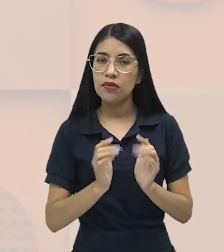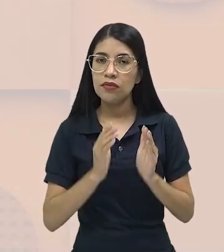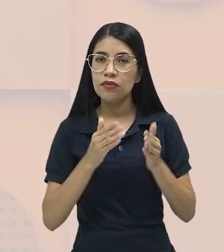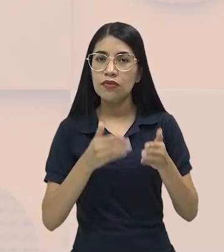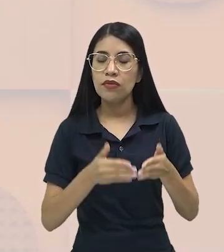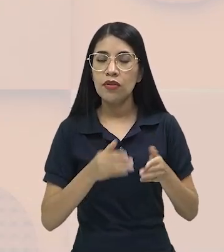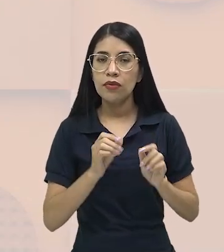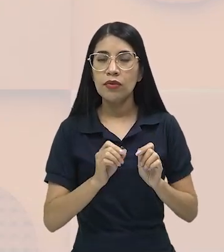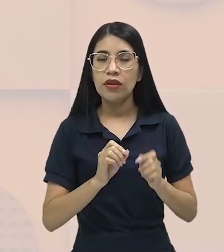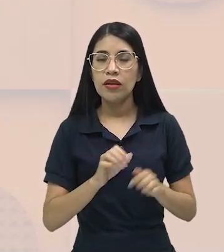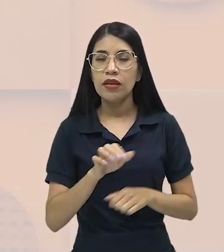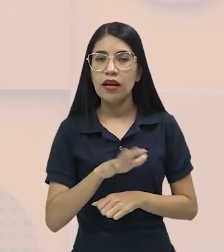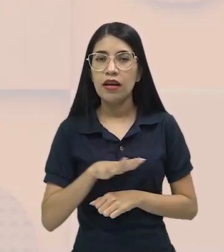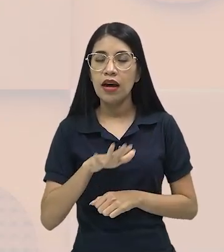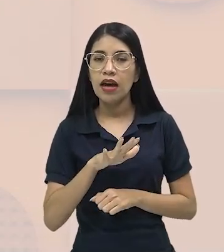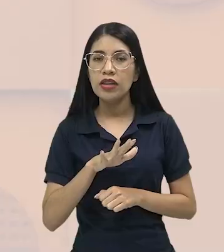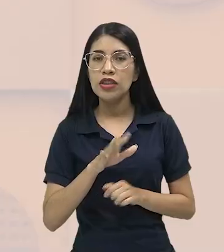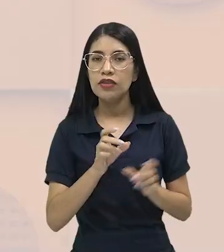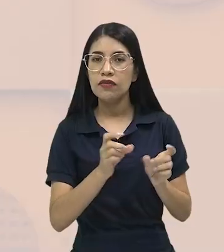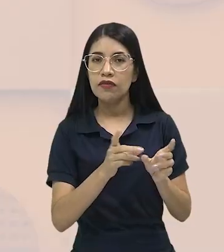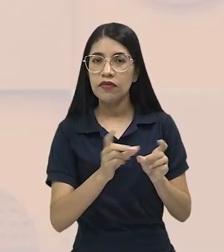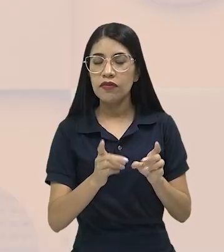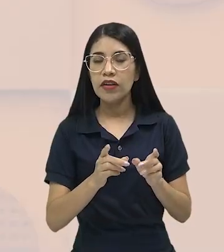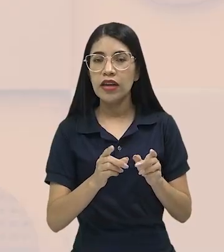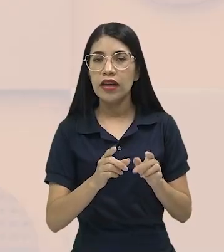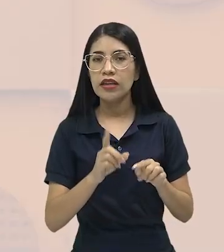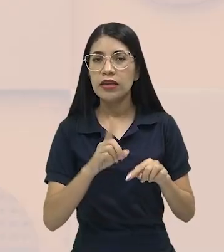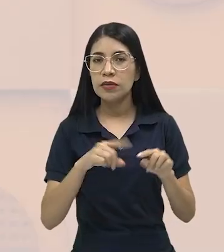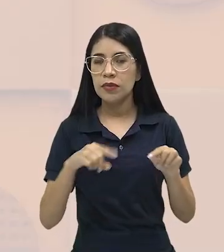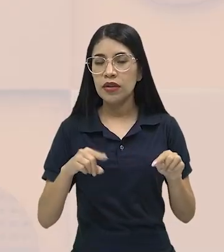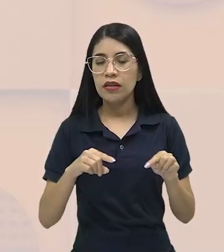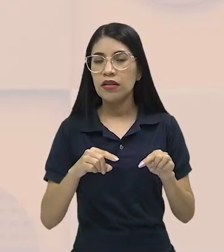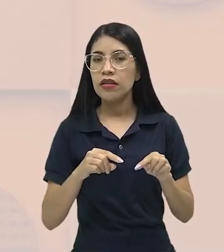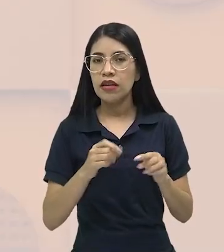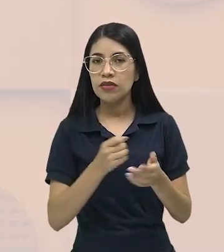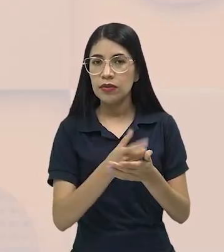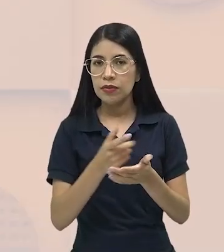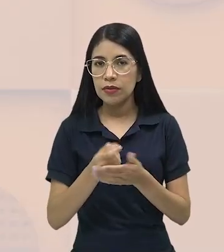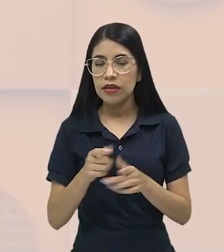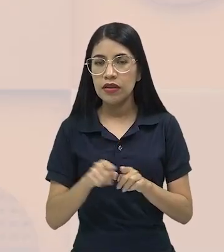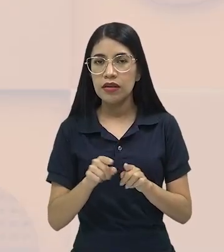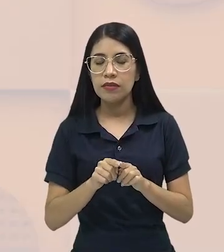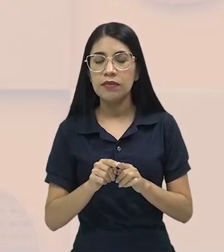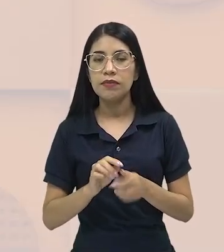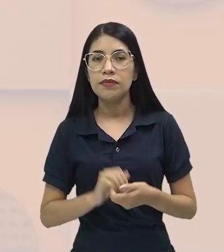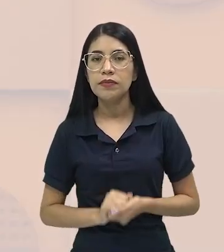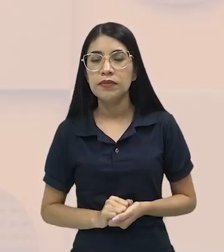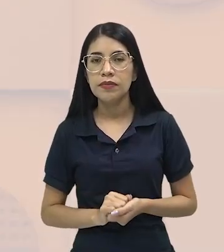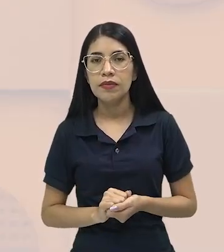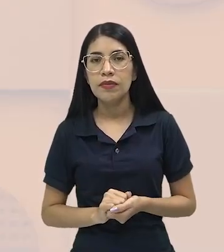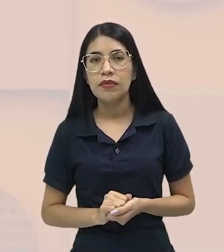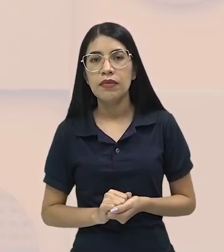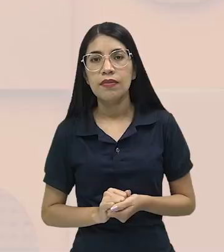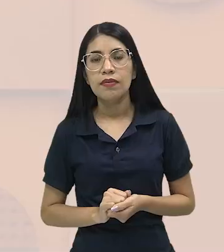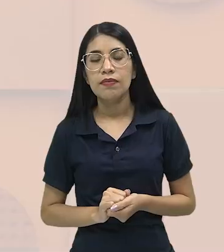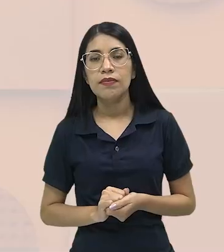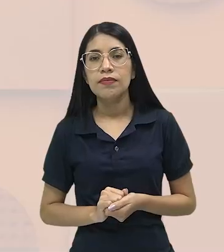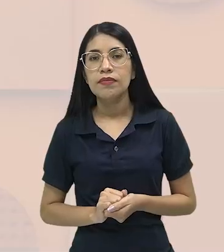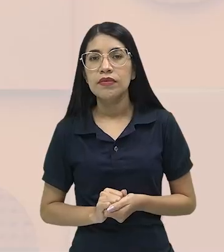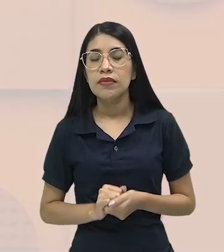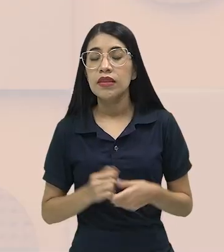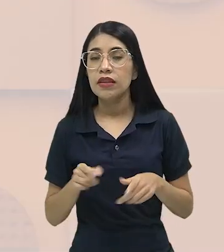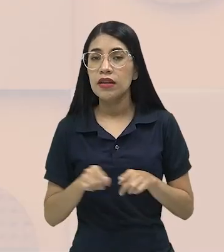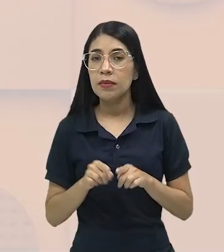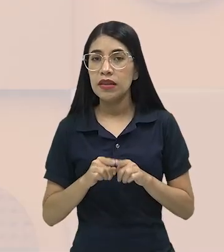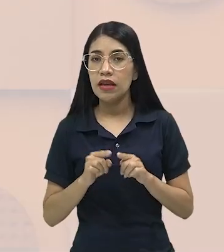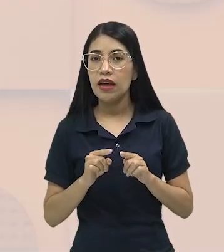gente vai chamar de mercado, tá? Para oferta e demanda do mercado. Já entrando um pouquinho na nossa aula de liberalismo, tá? E aí ela vai estar